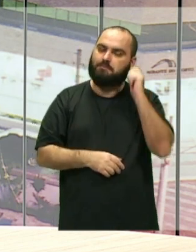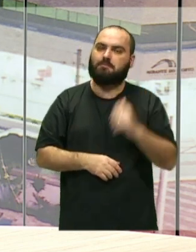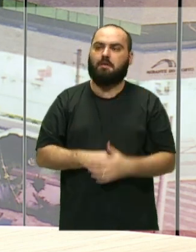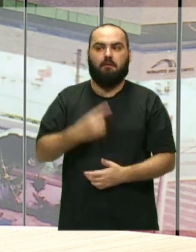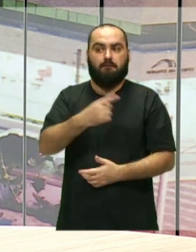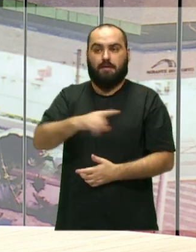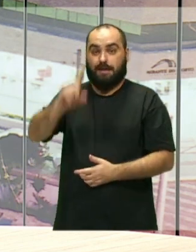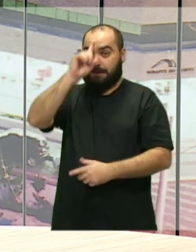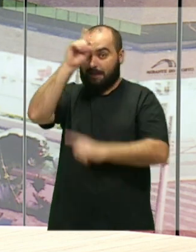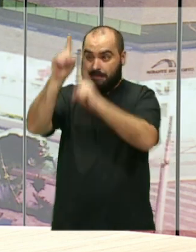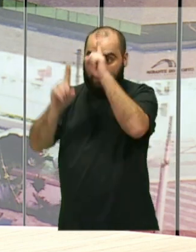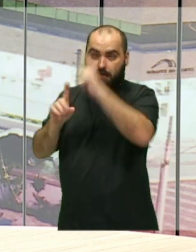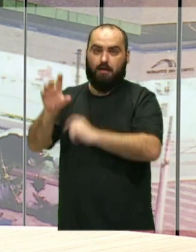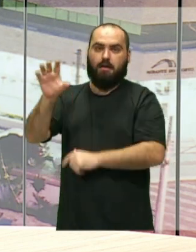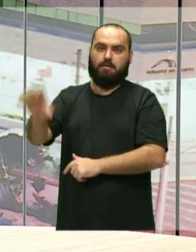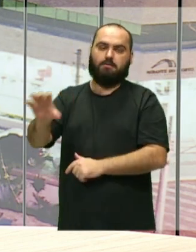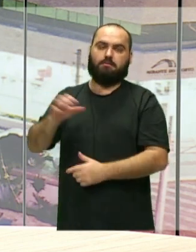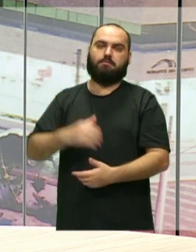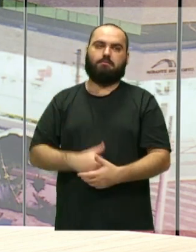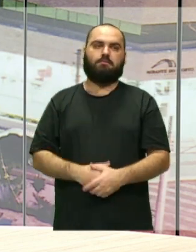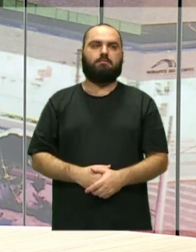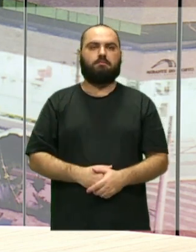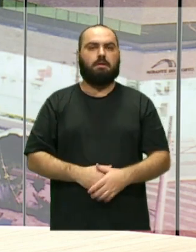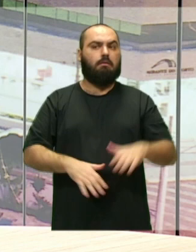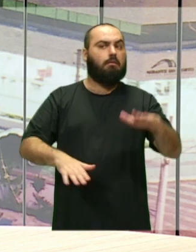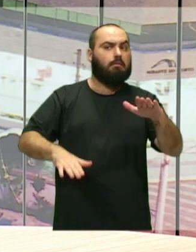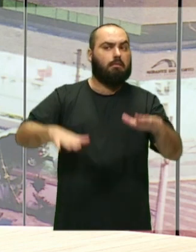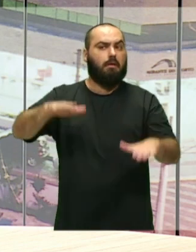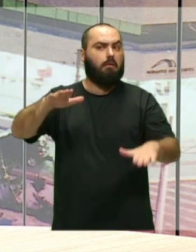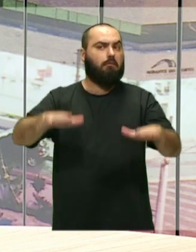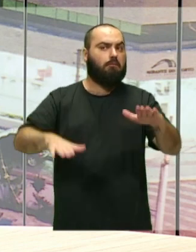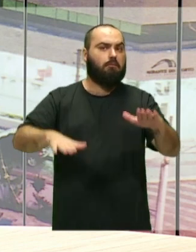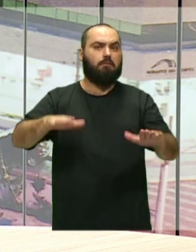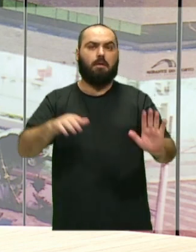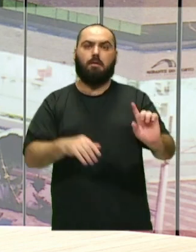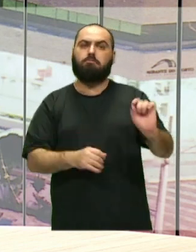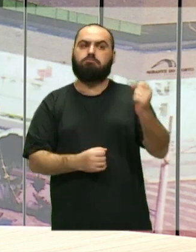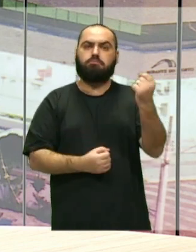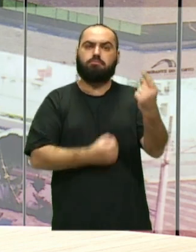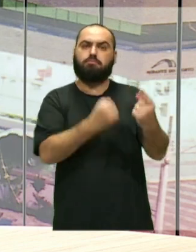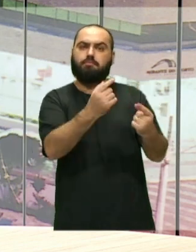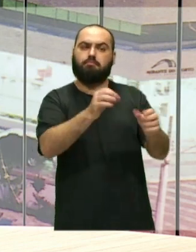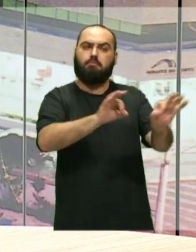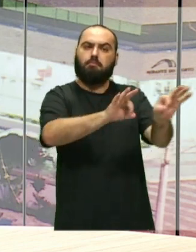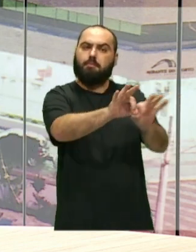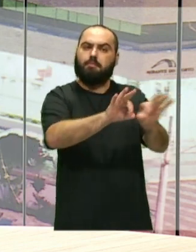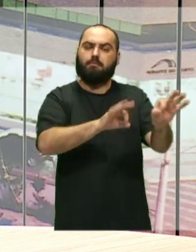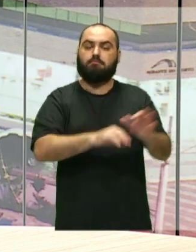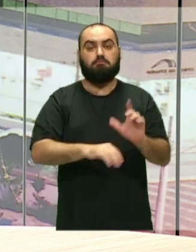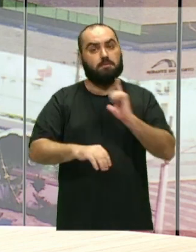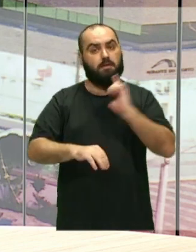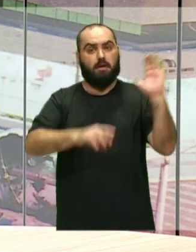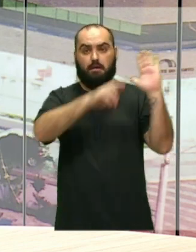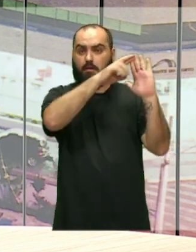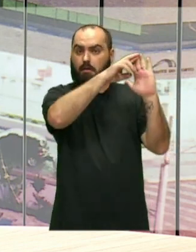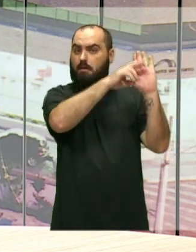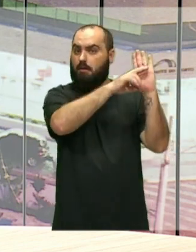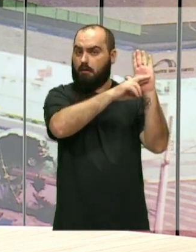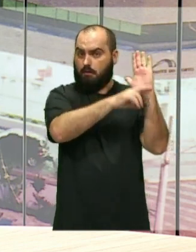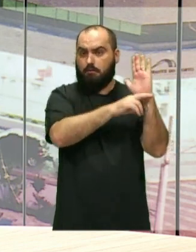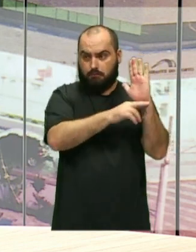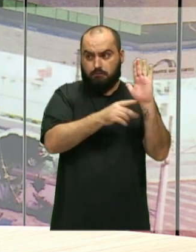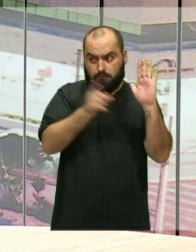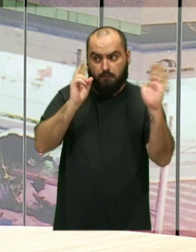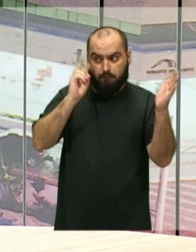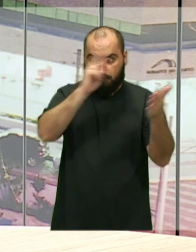dessa ideia muito embrionário talvez durante a caminhada a gente mexe com alguma coisa em nós temos o Regimento né um civil você